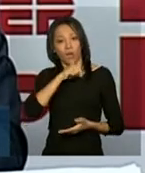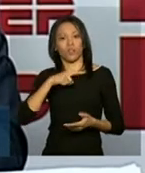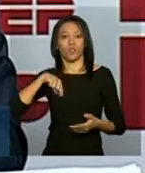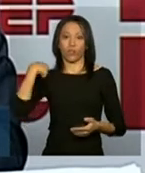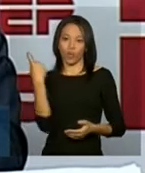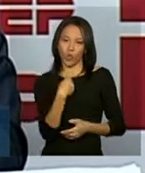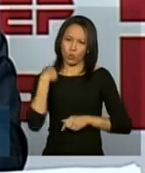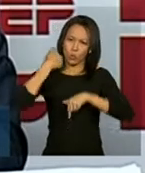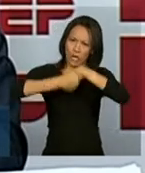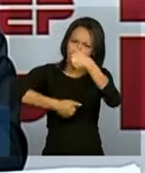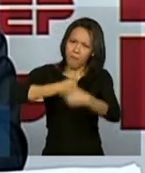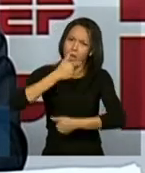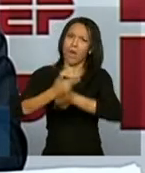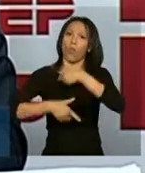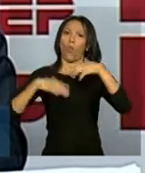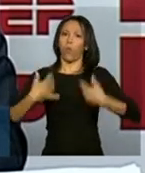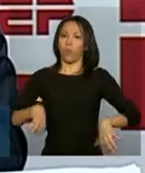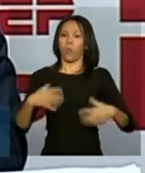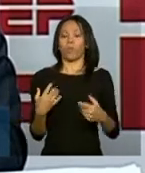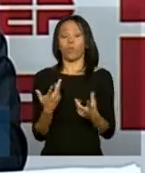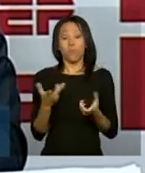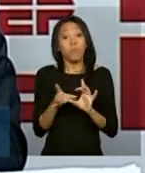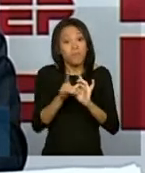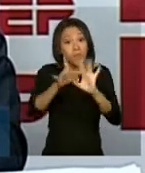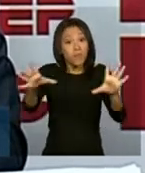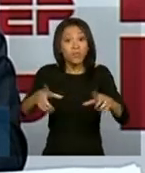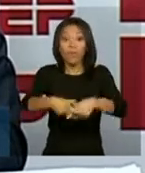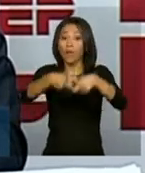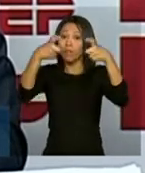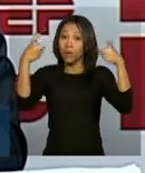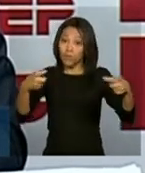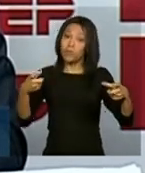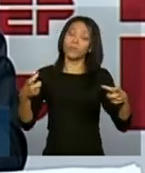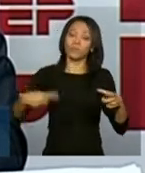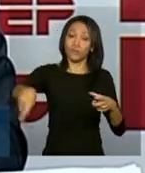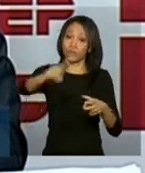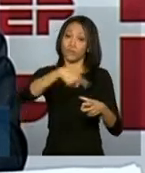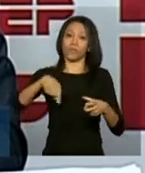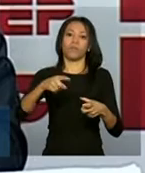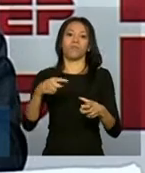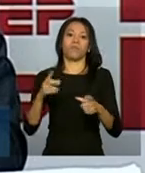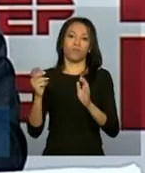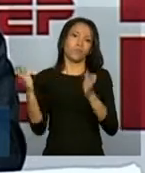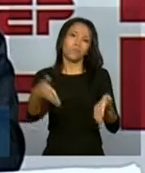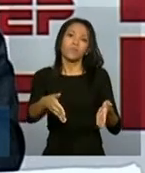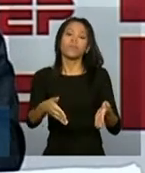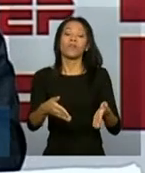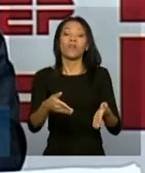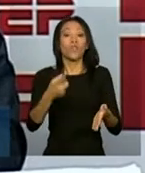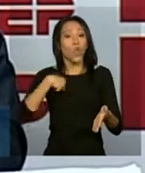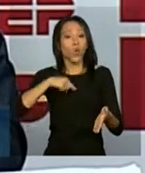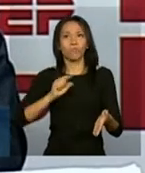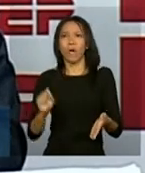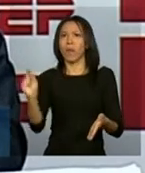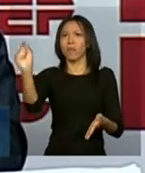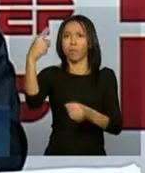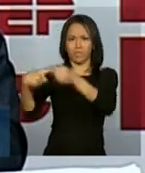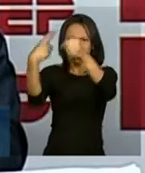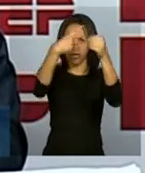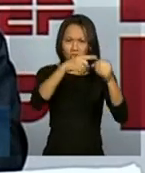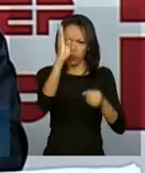nós fazemos é muito grande para permitir a maior comodidade possível. Mas as pessoas... Nós não fizemos Enem em todas as cidades do